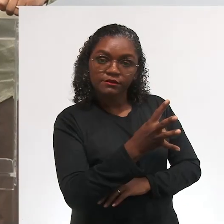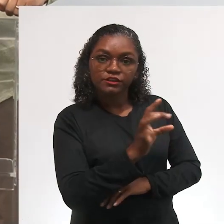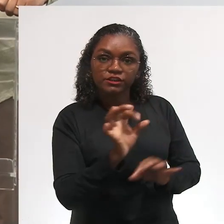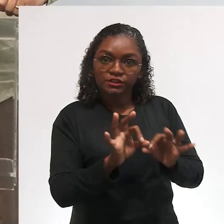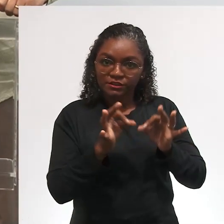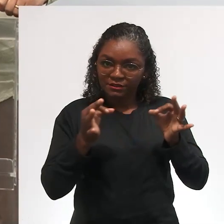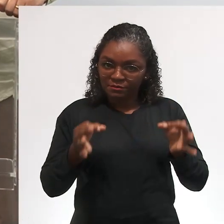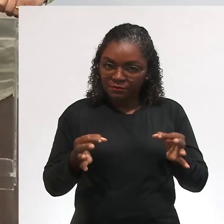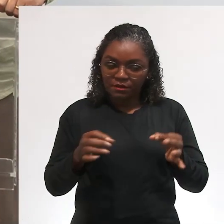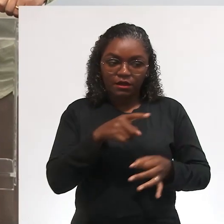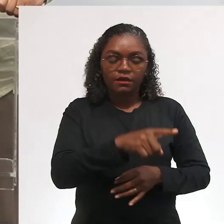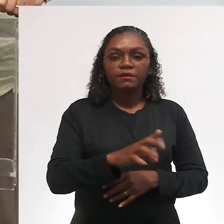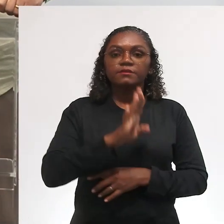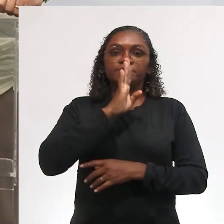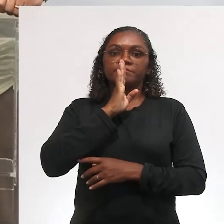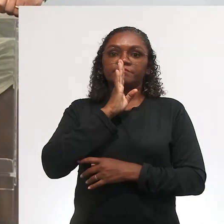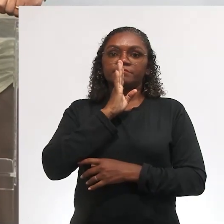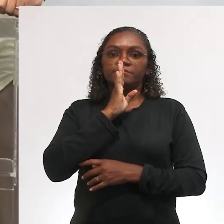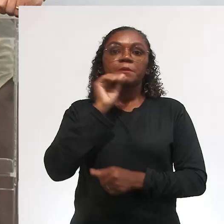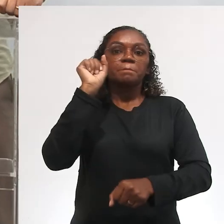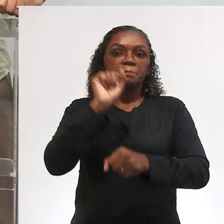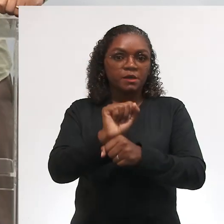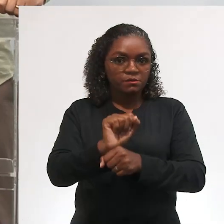punição positiva é